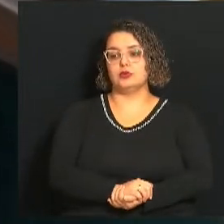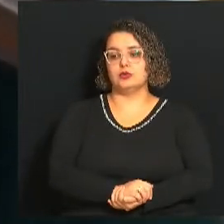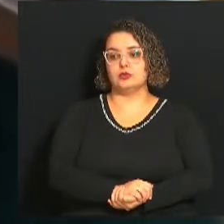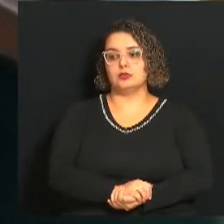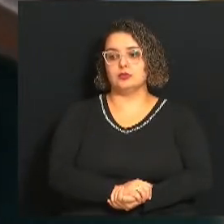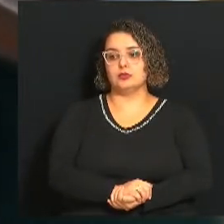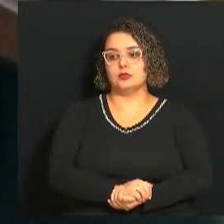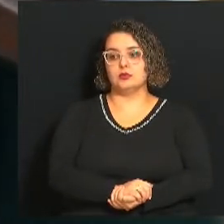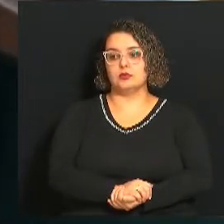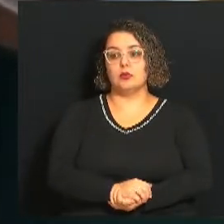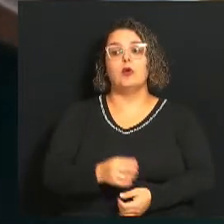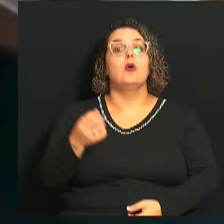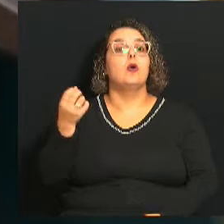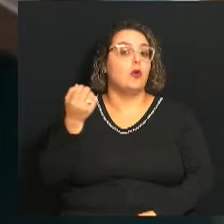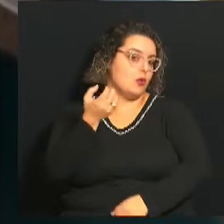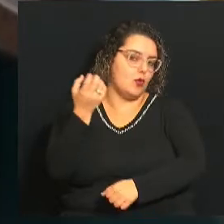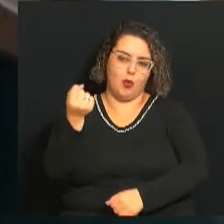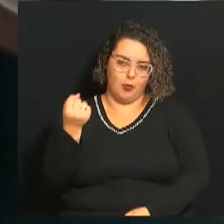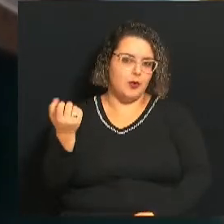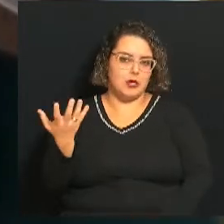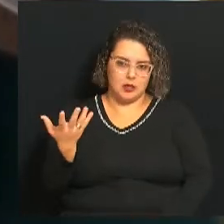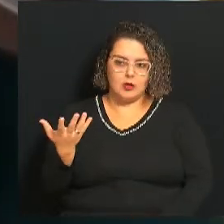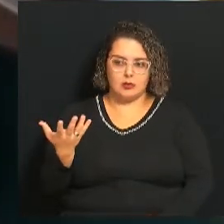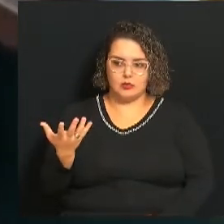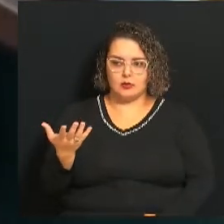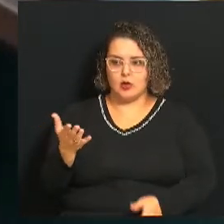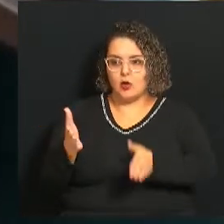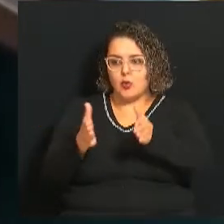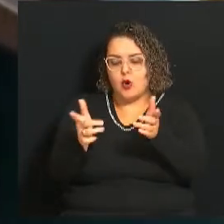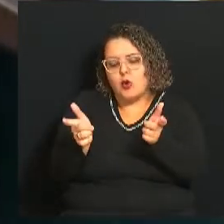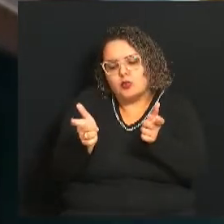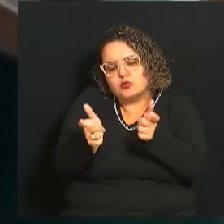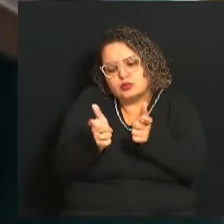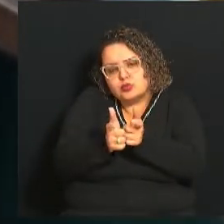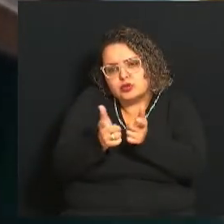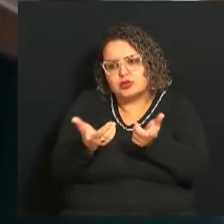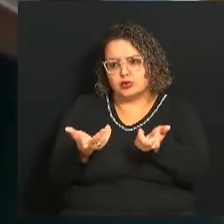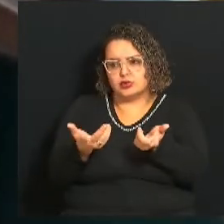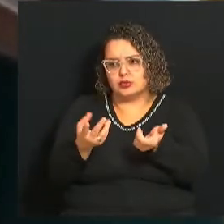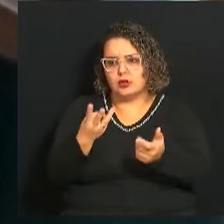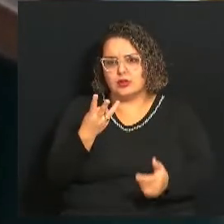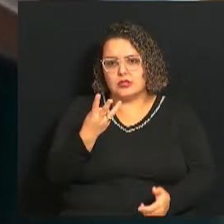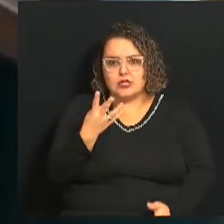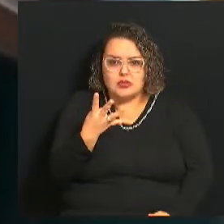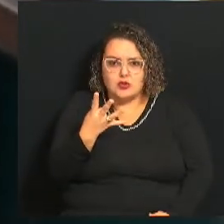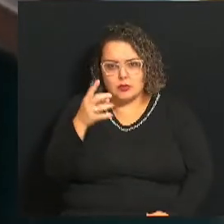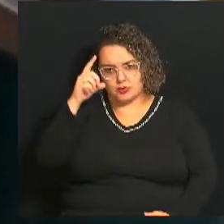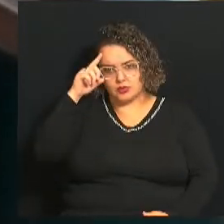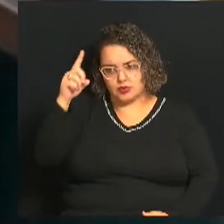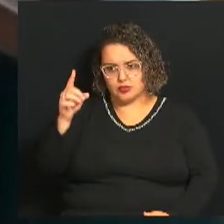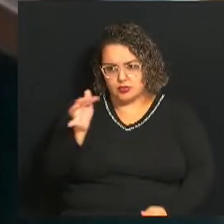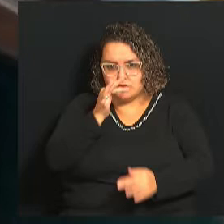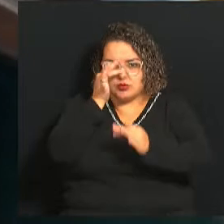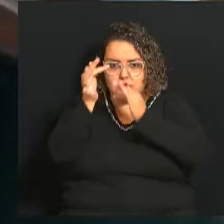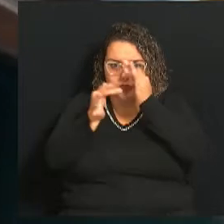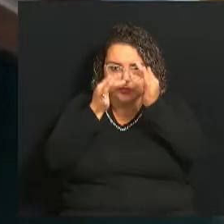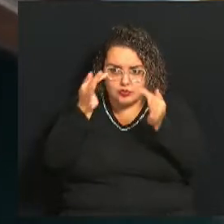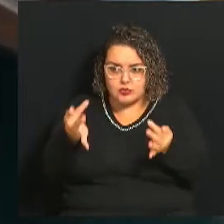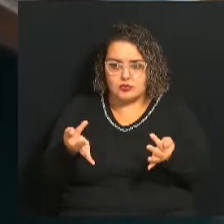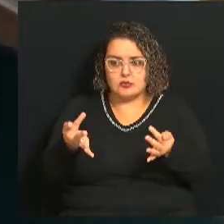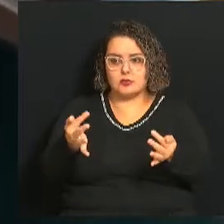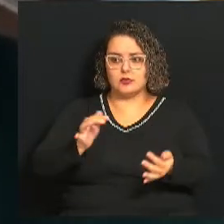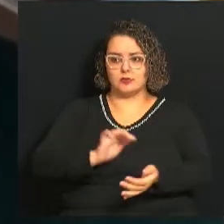o branco, então, apesar de ter um período muito pequenininho, né, 3, 4 dias,